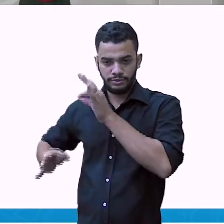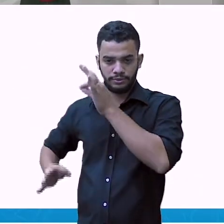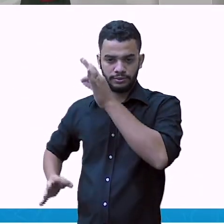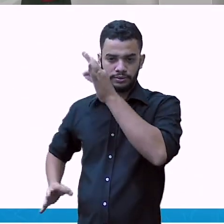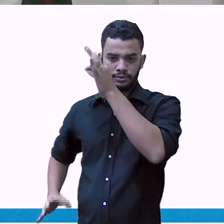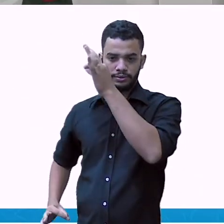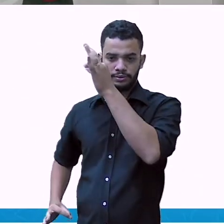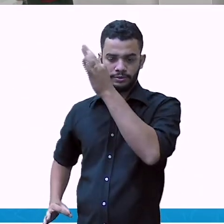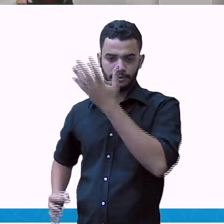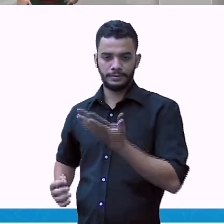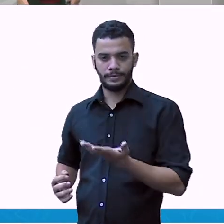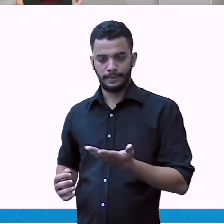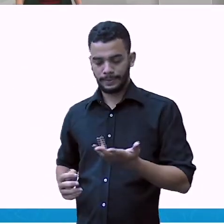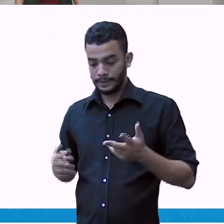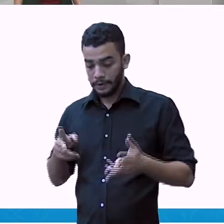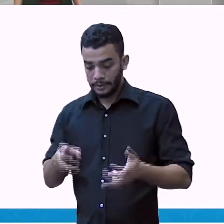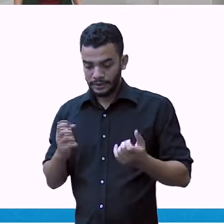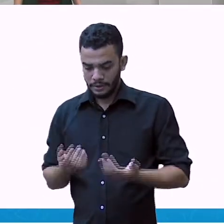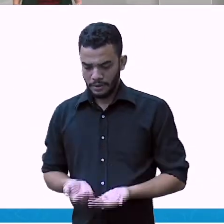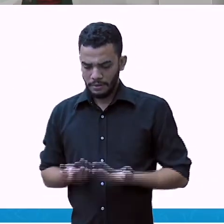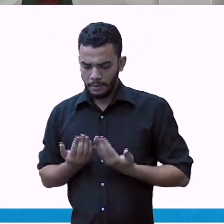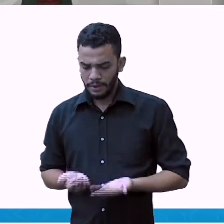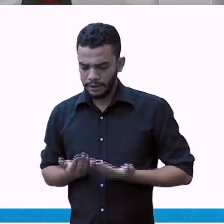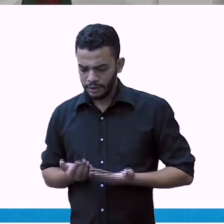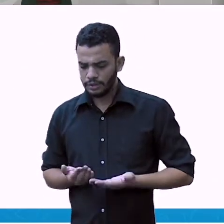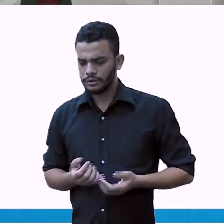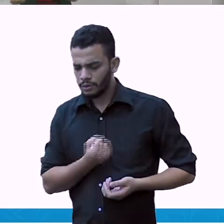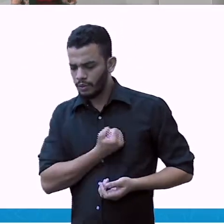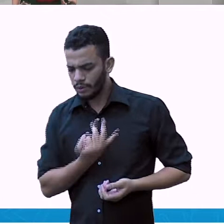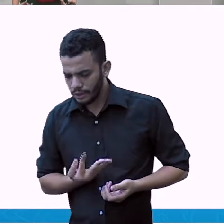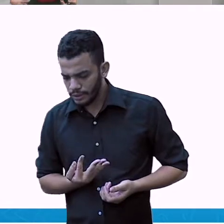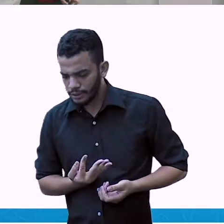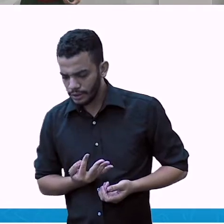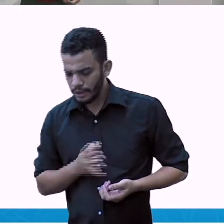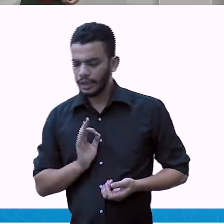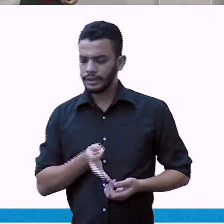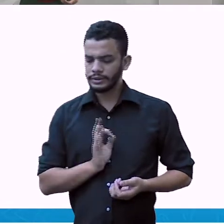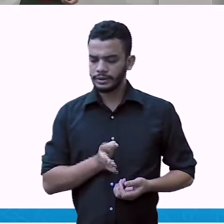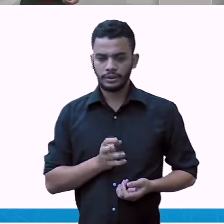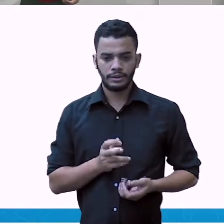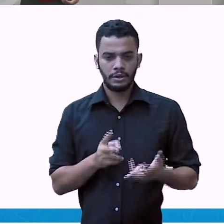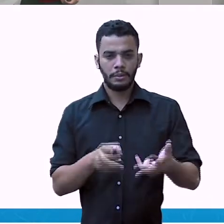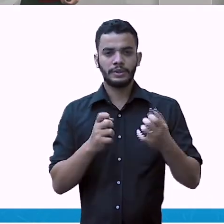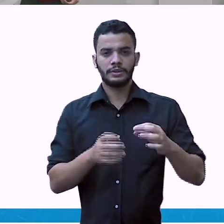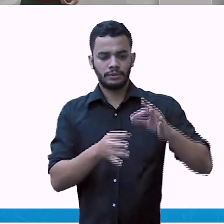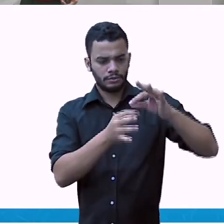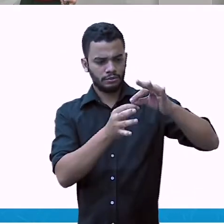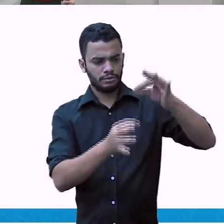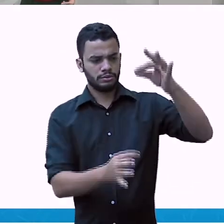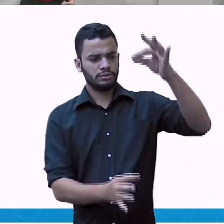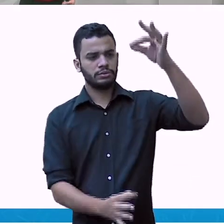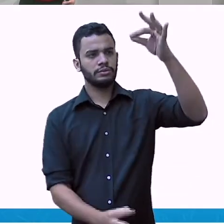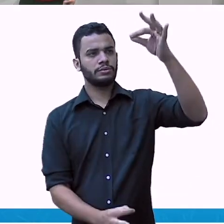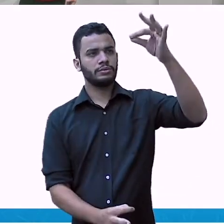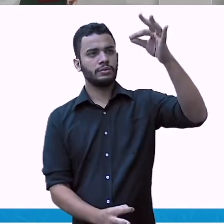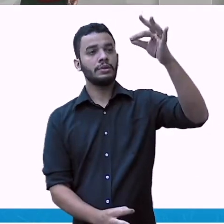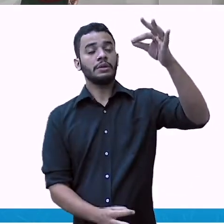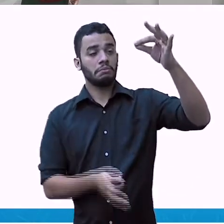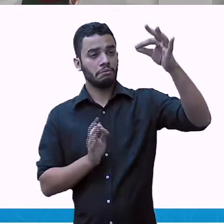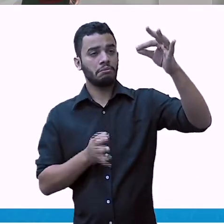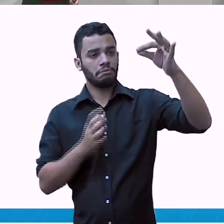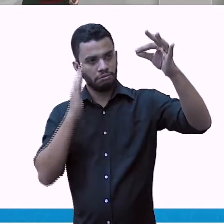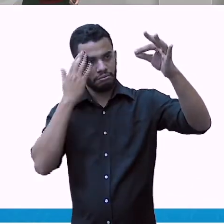vai o quê? Olhar o seu peso, né, o peso corporal e vai olhar a sua altura, para que